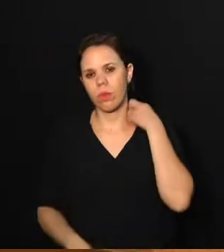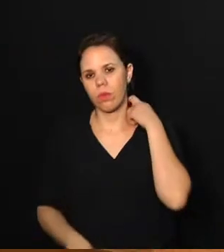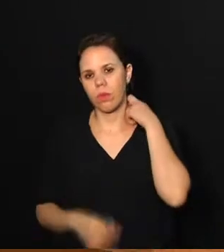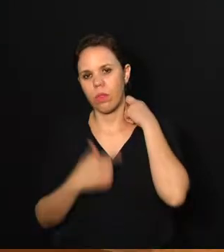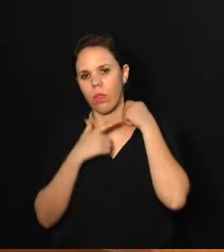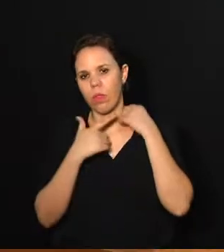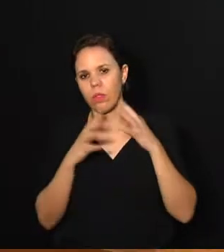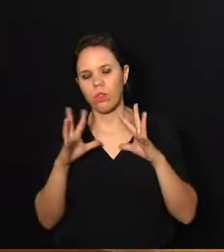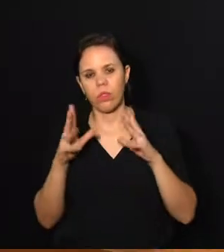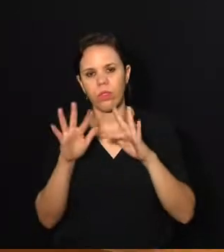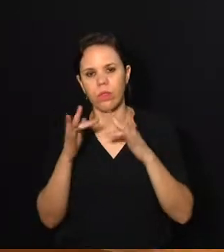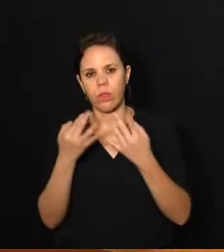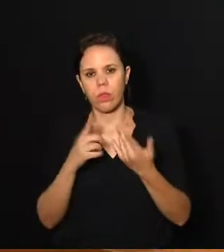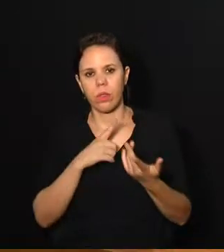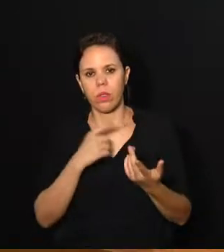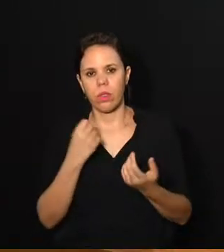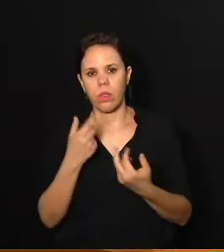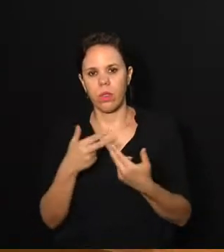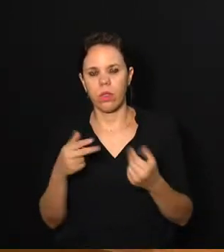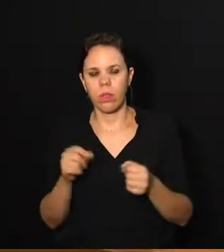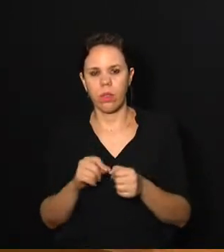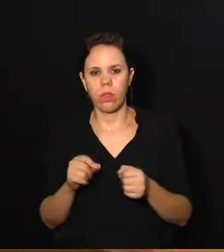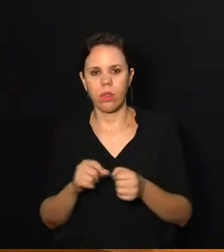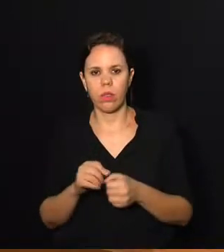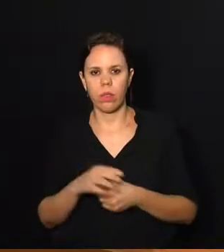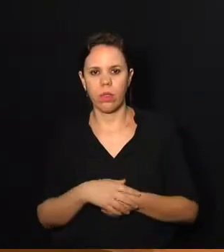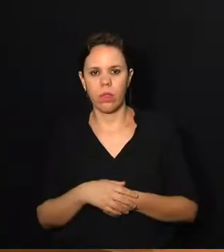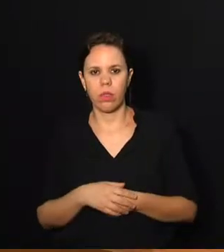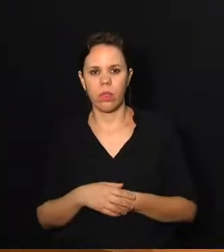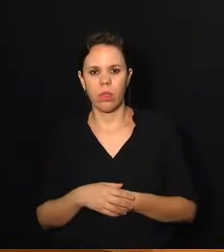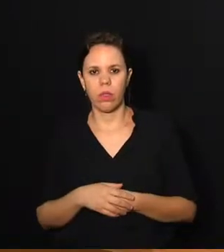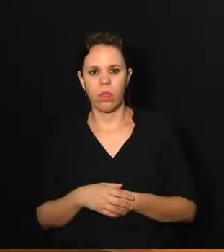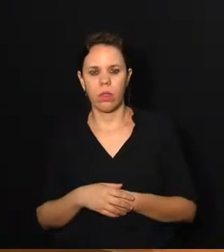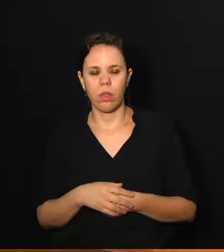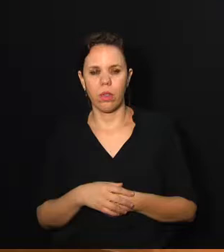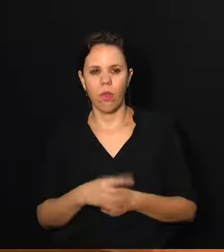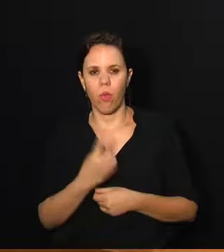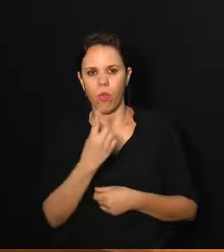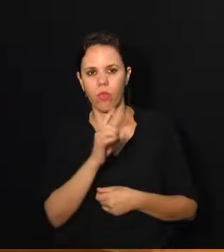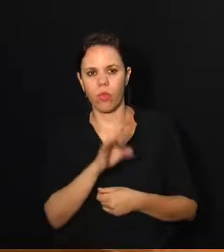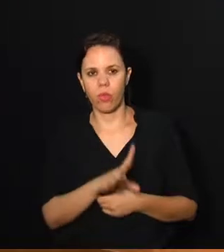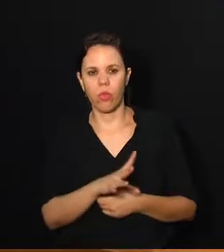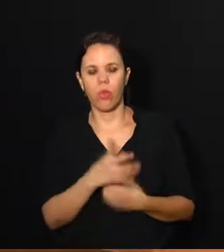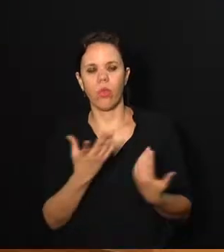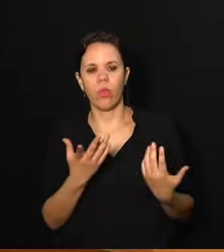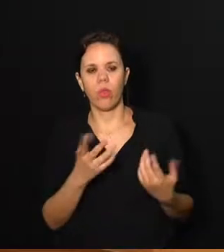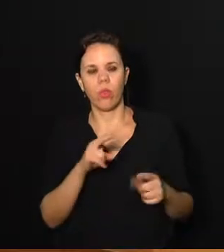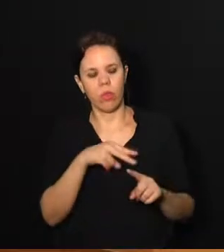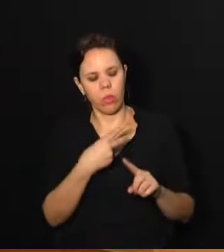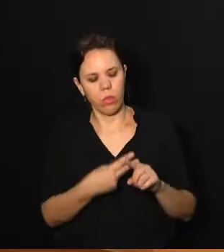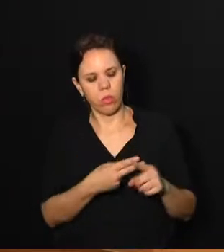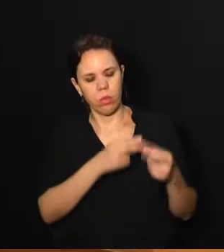Como toda família, tem sempre aquela carga para um, né?